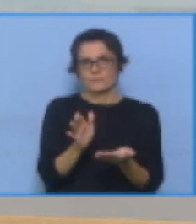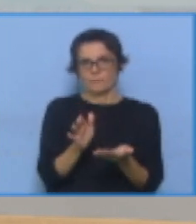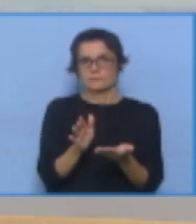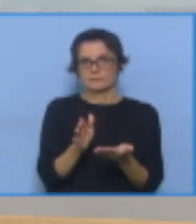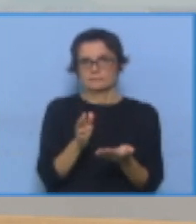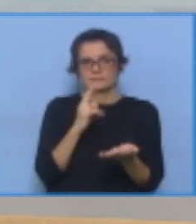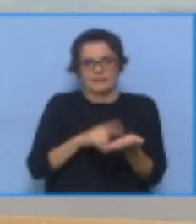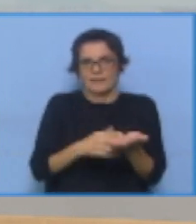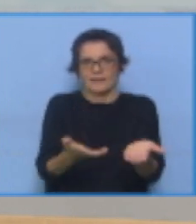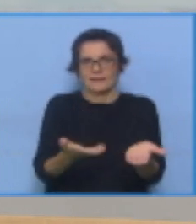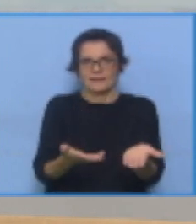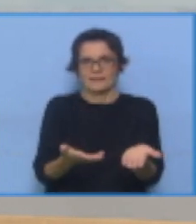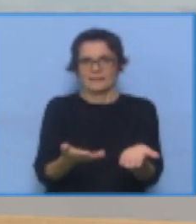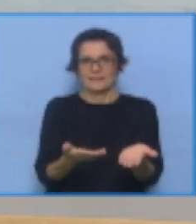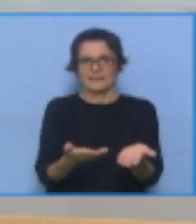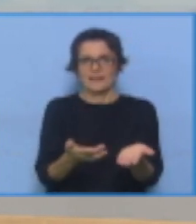prova real, é